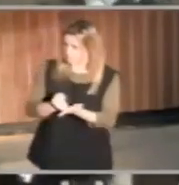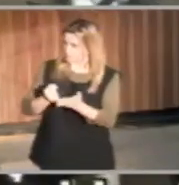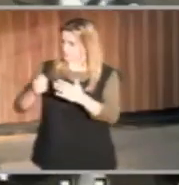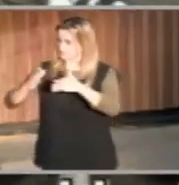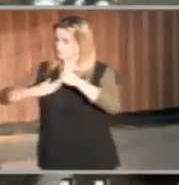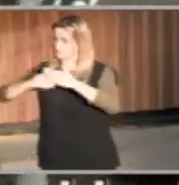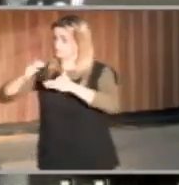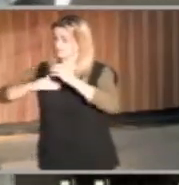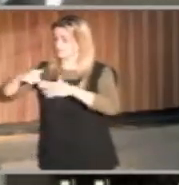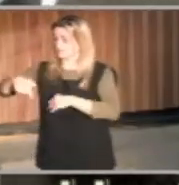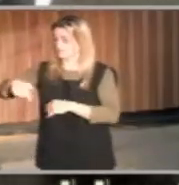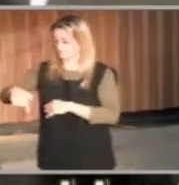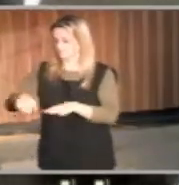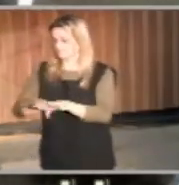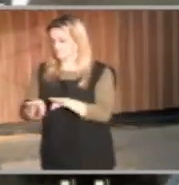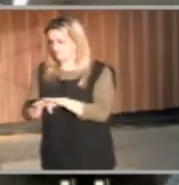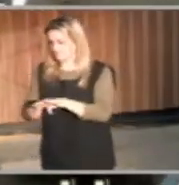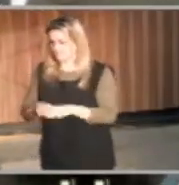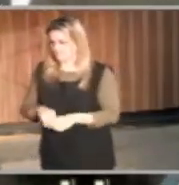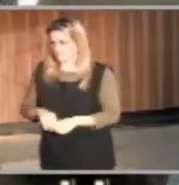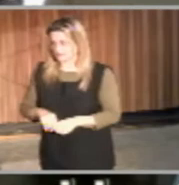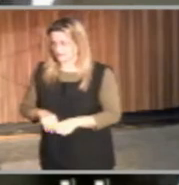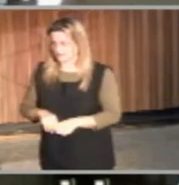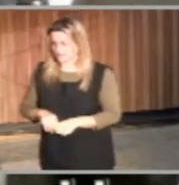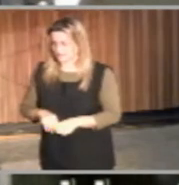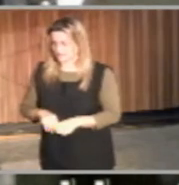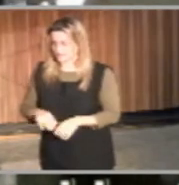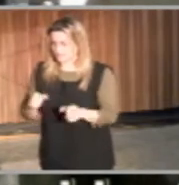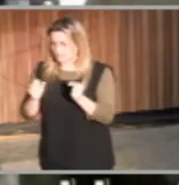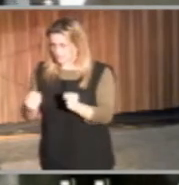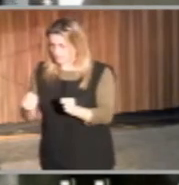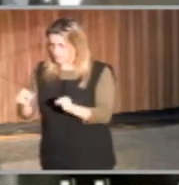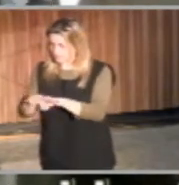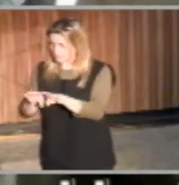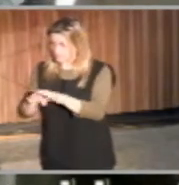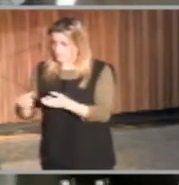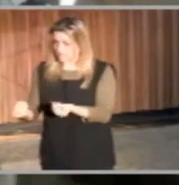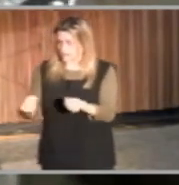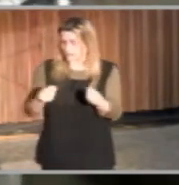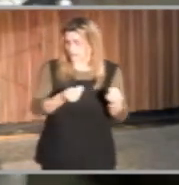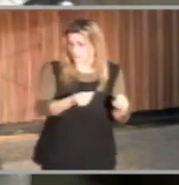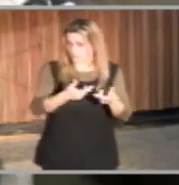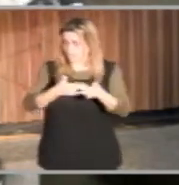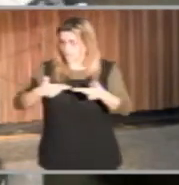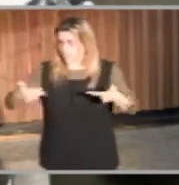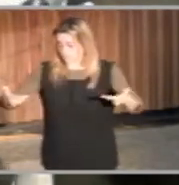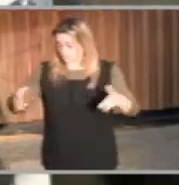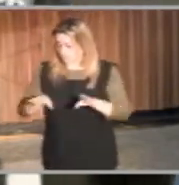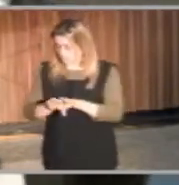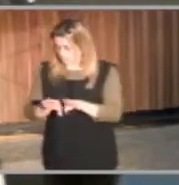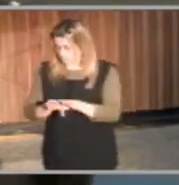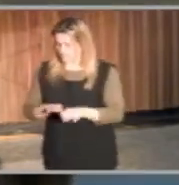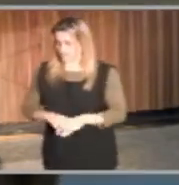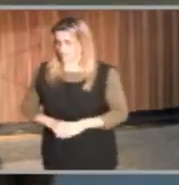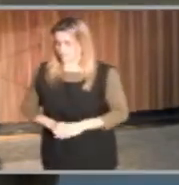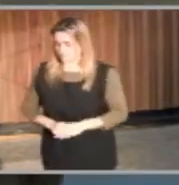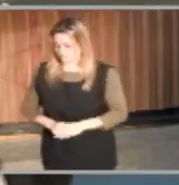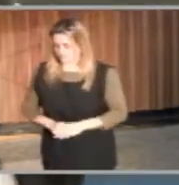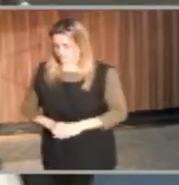construção. E uma delas é quando as pessoas doam coisas, né? E a gente tem